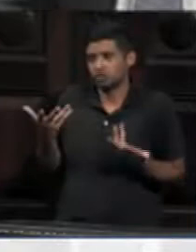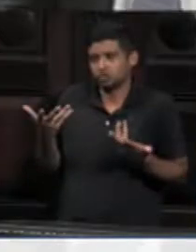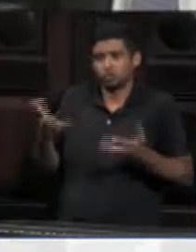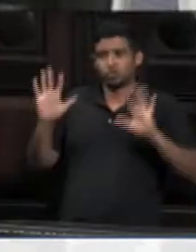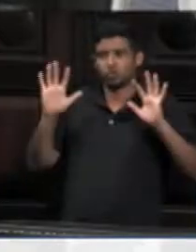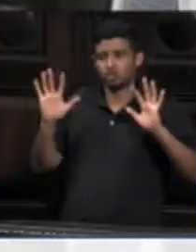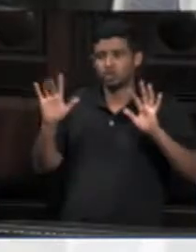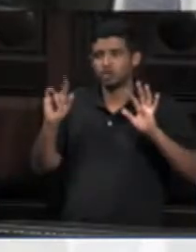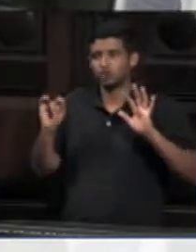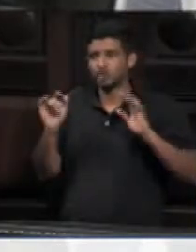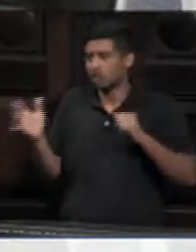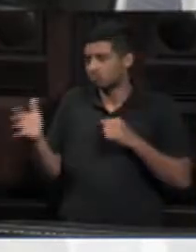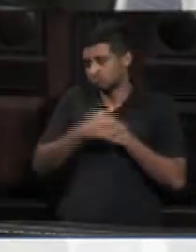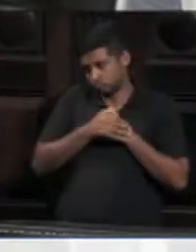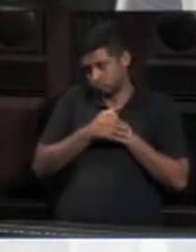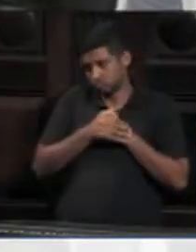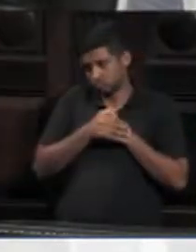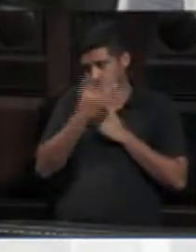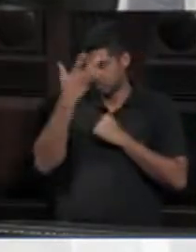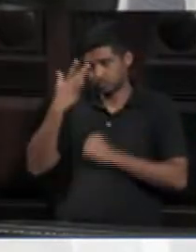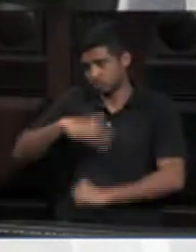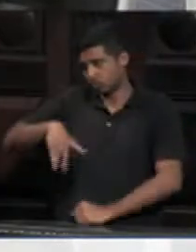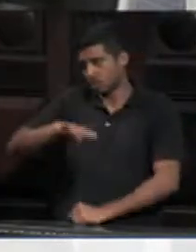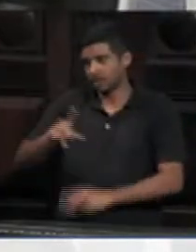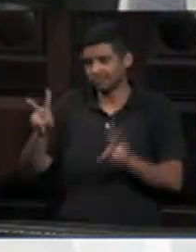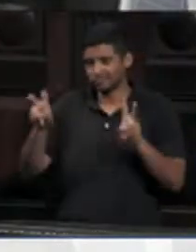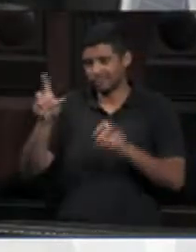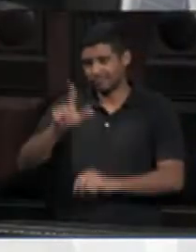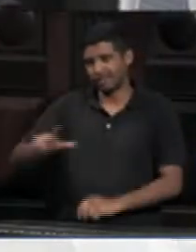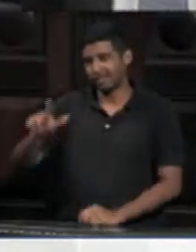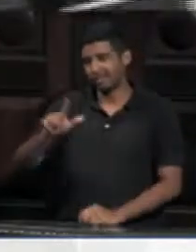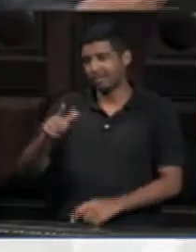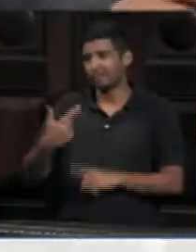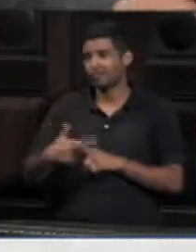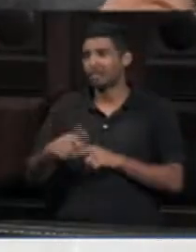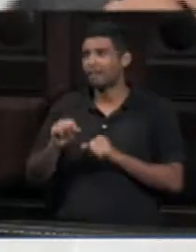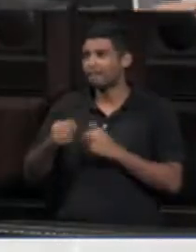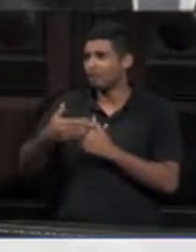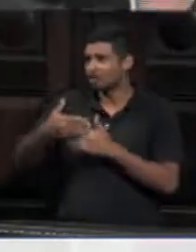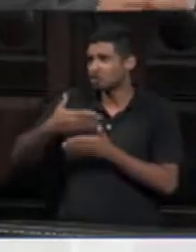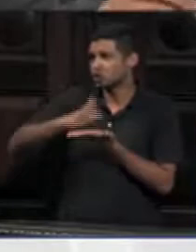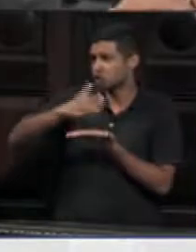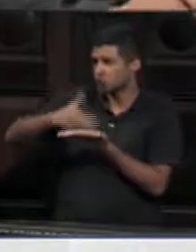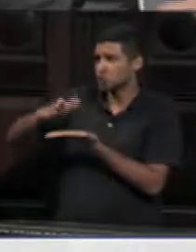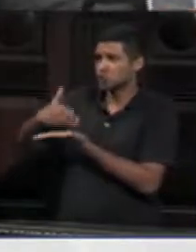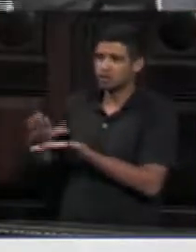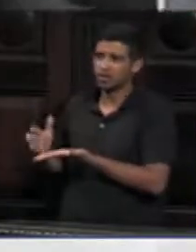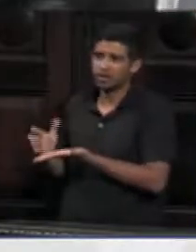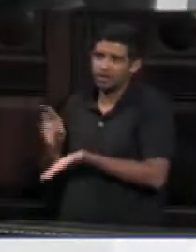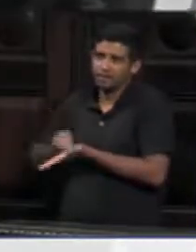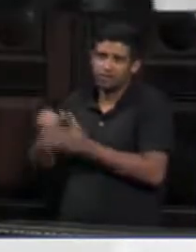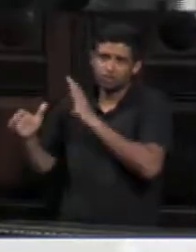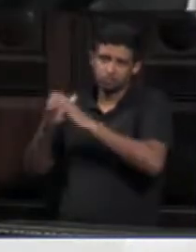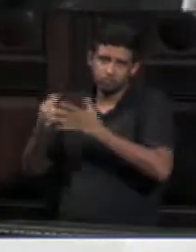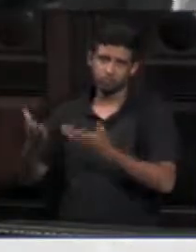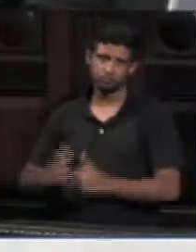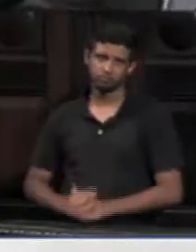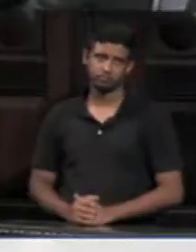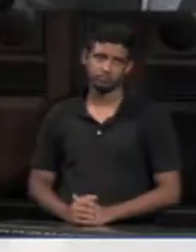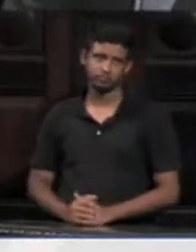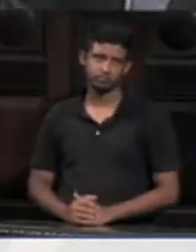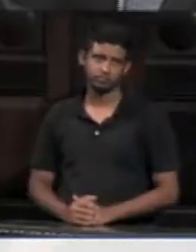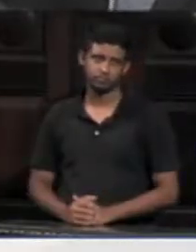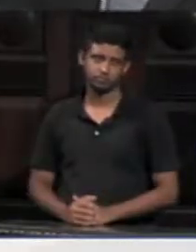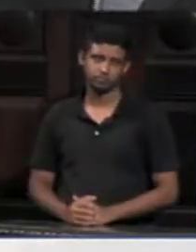é restringir a literatura brasileira, porque você exclui o intercâmbio com outras literaturas.